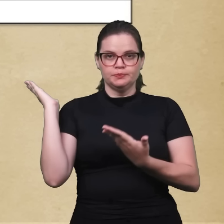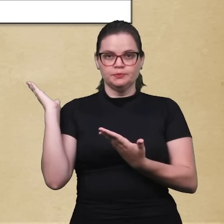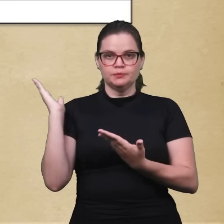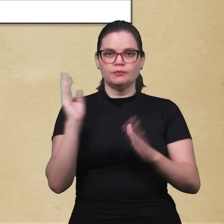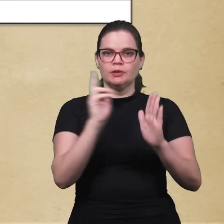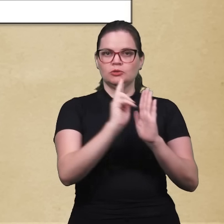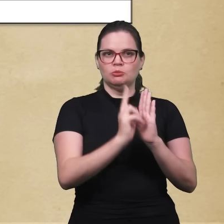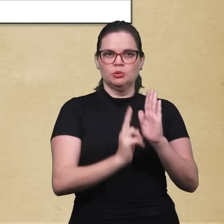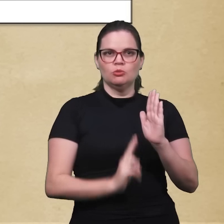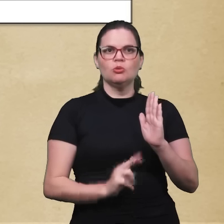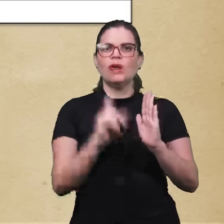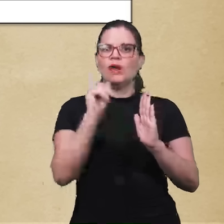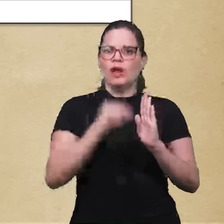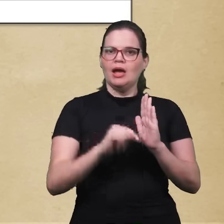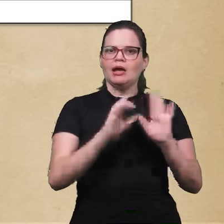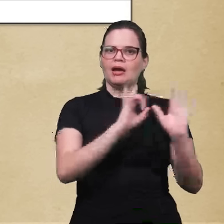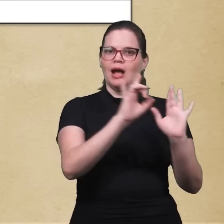últimas gerações